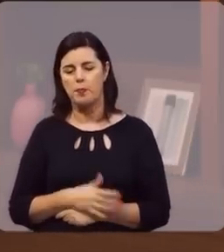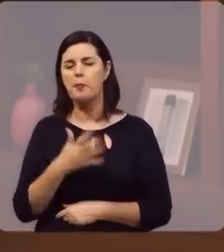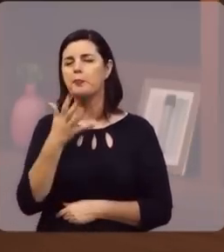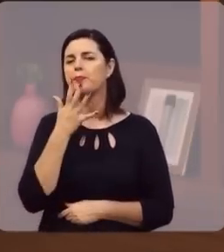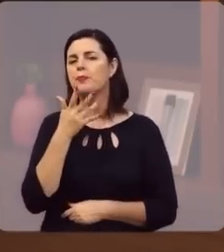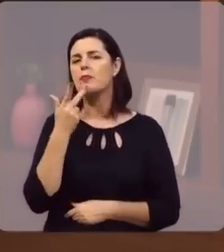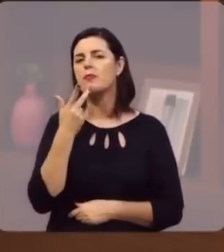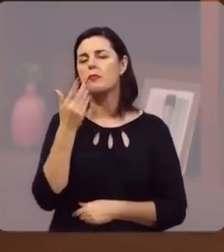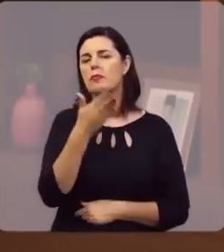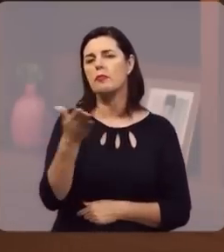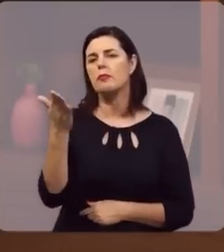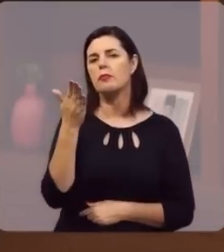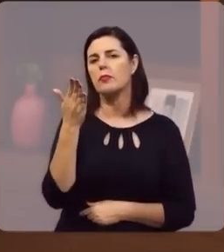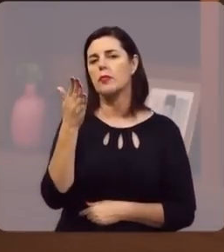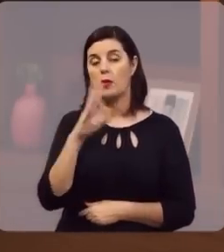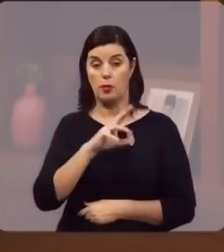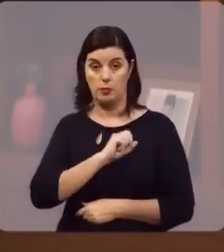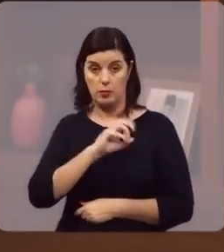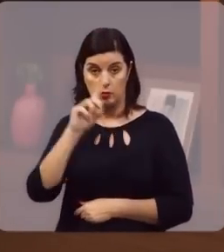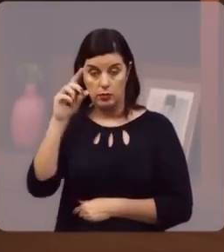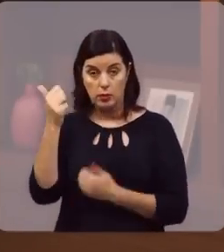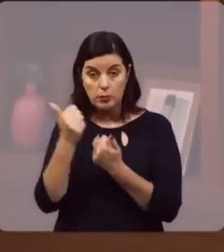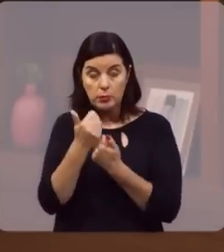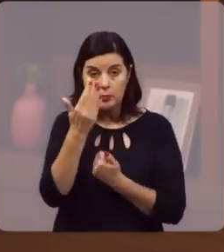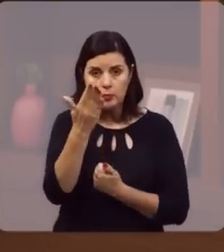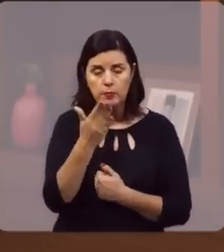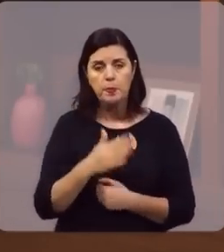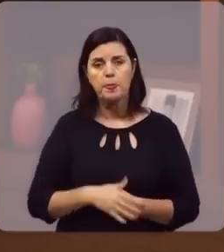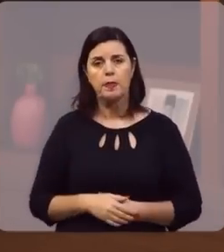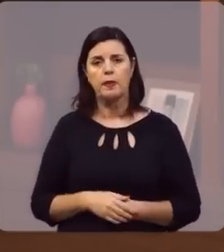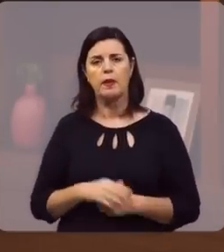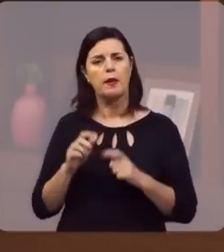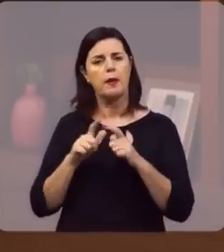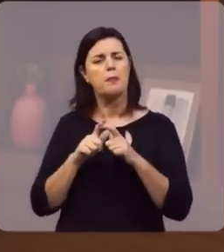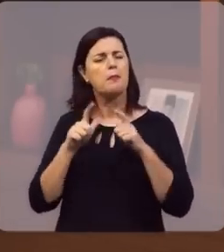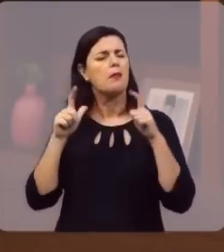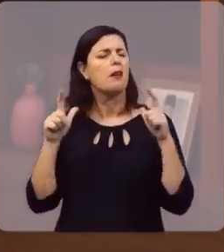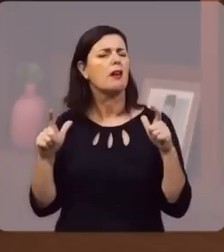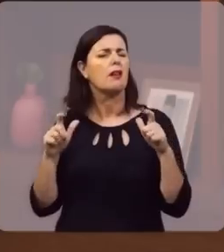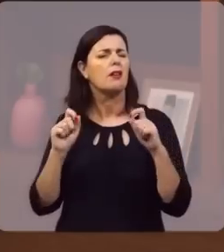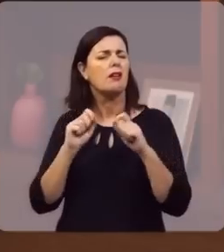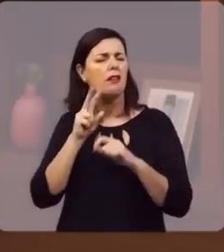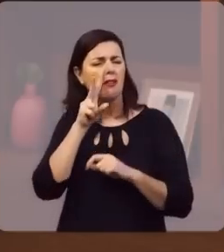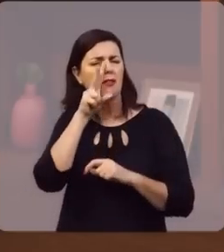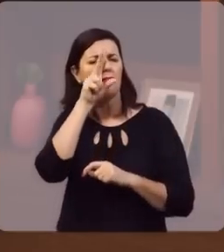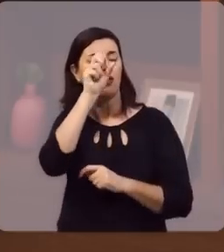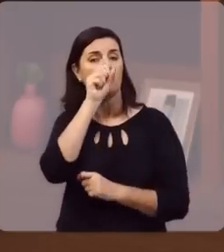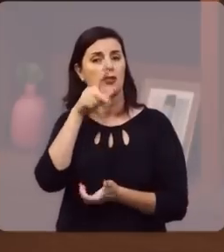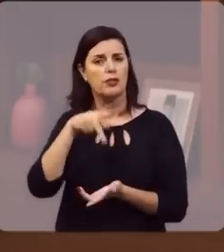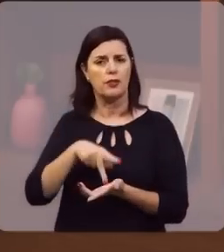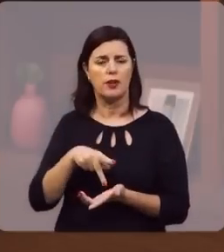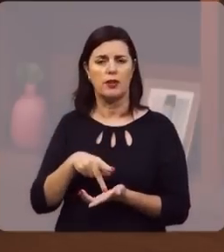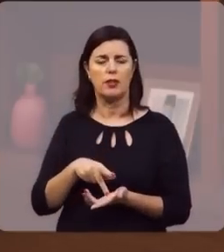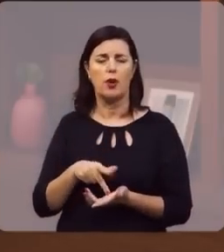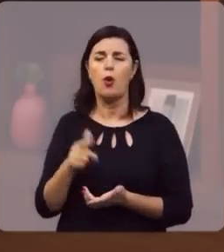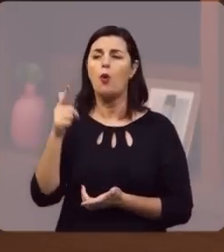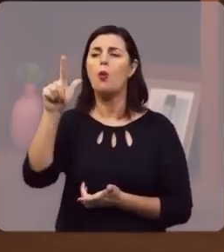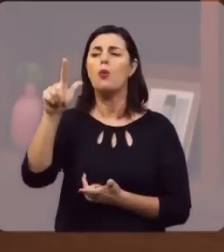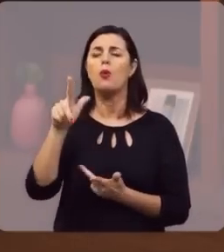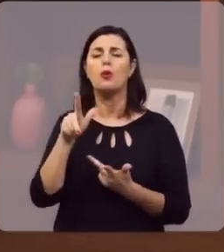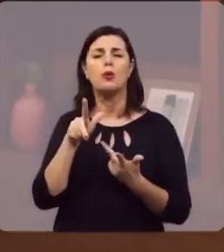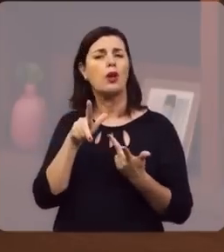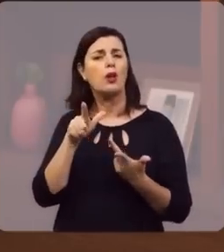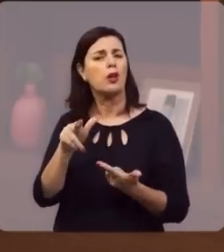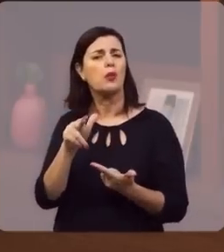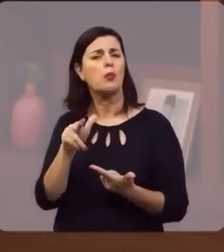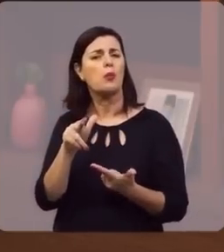e eu quero lhe dizer que o amor de Deus por você é maiúsculo e a superlativo não há